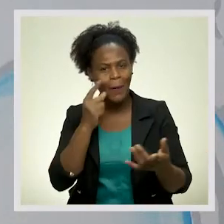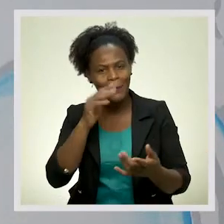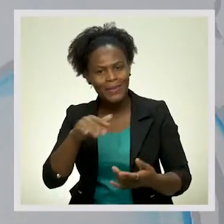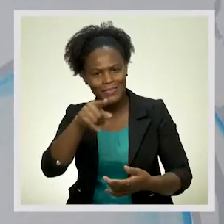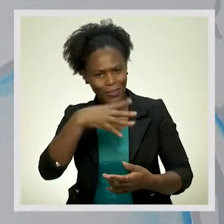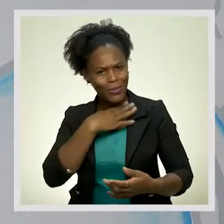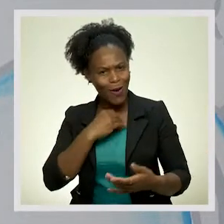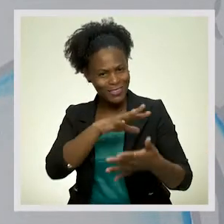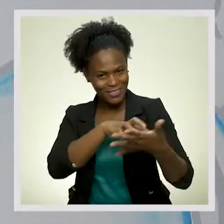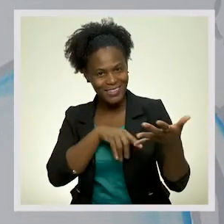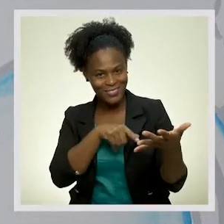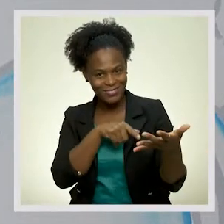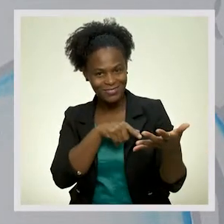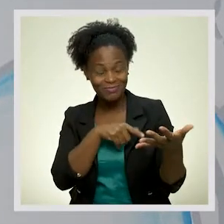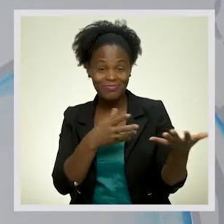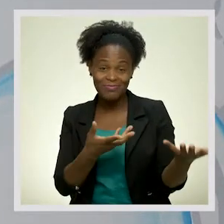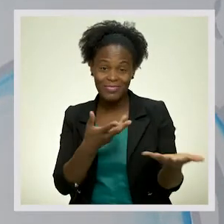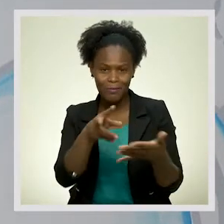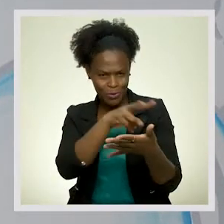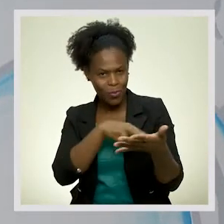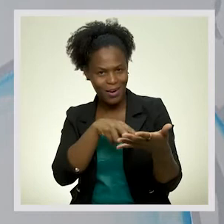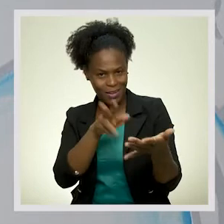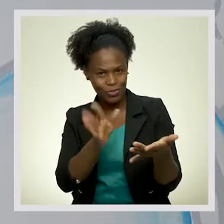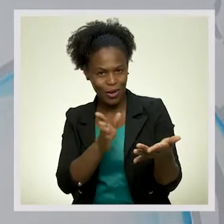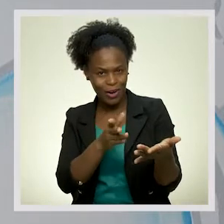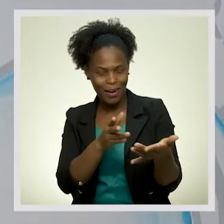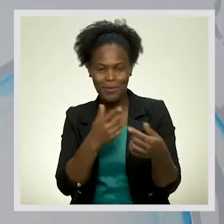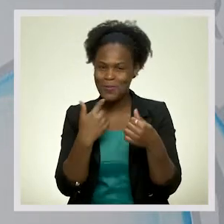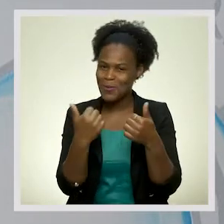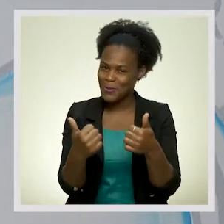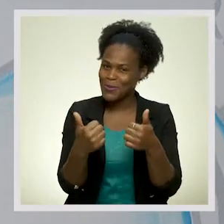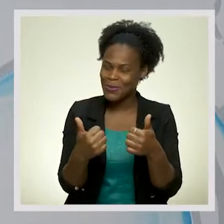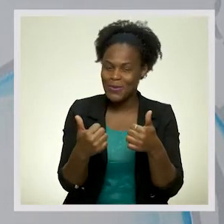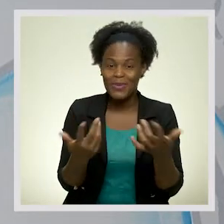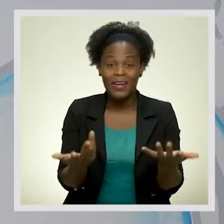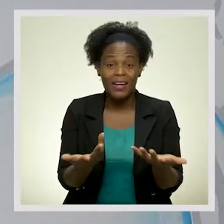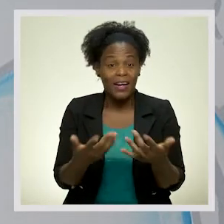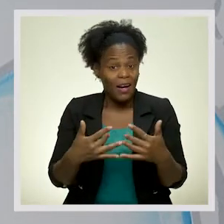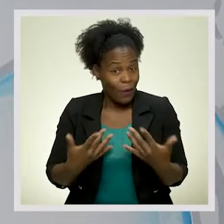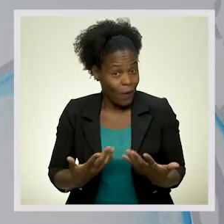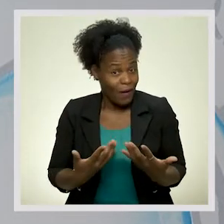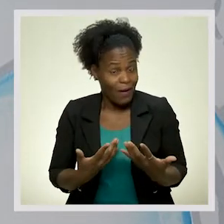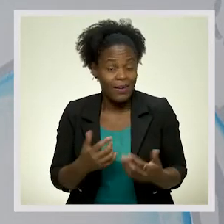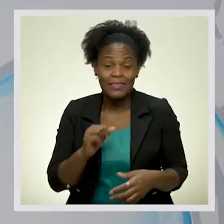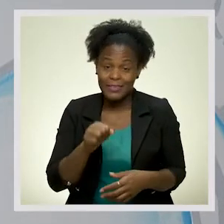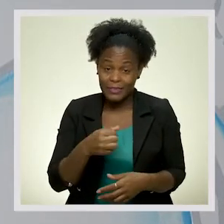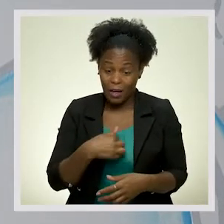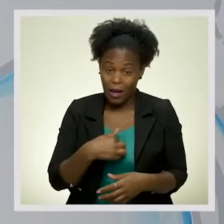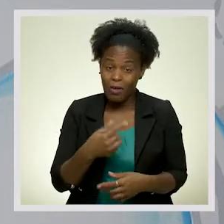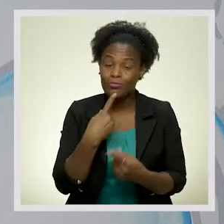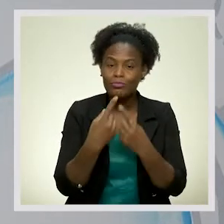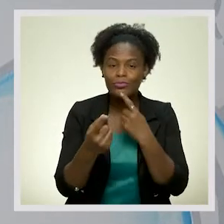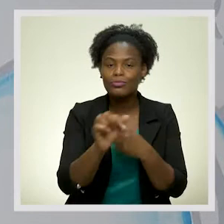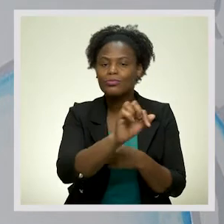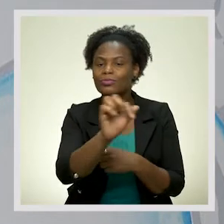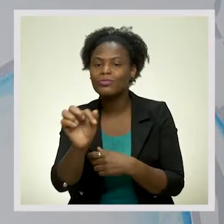Gostaram? Leram? Muito bem. Agora sim, eu vou fazer algumas perguntas